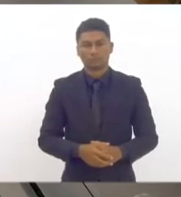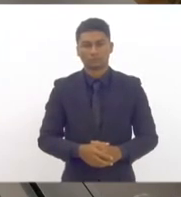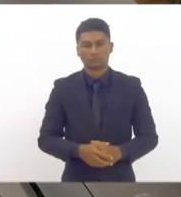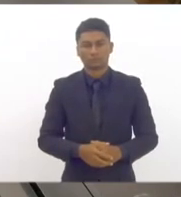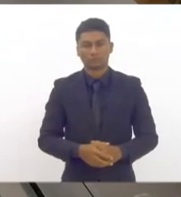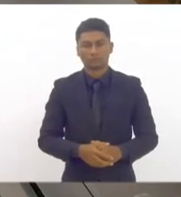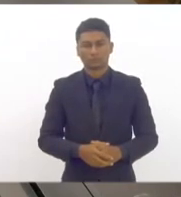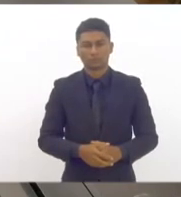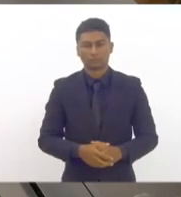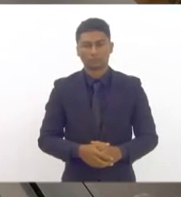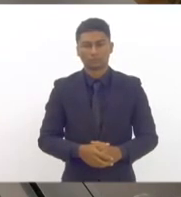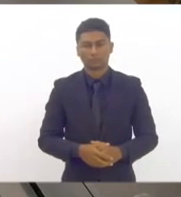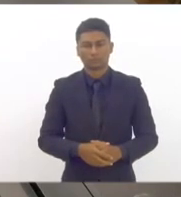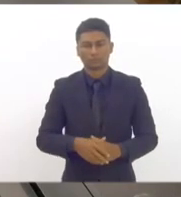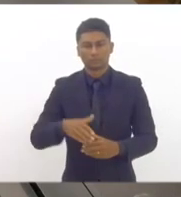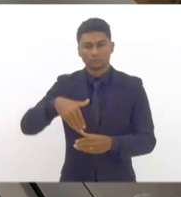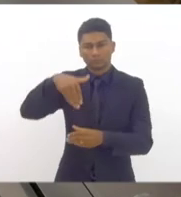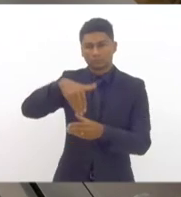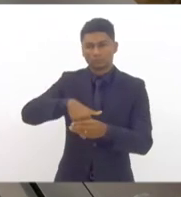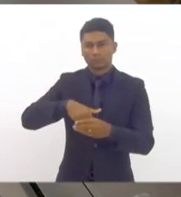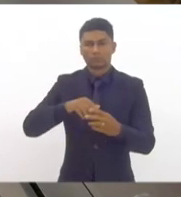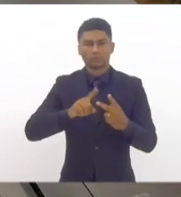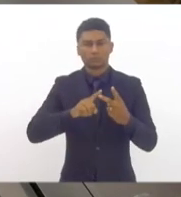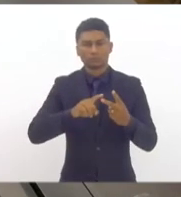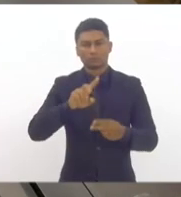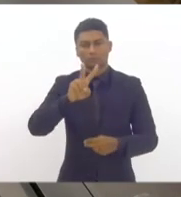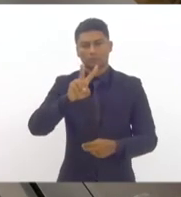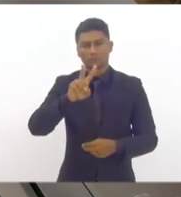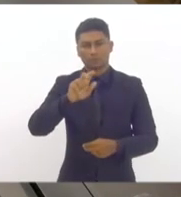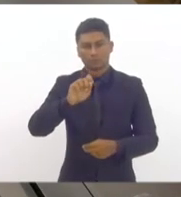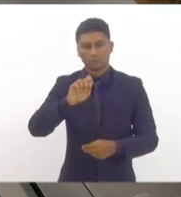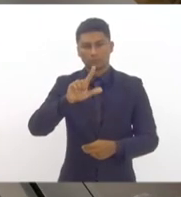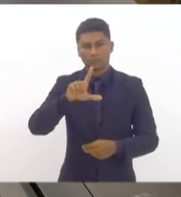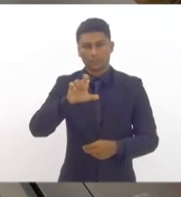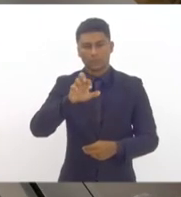A rede contra a violência vota na Valéria, Pedro.